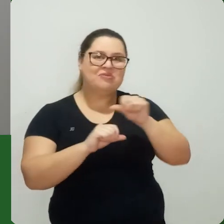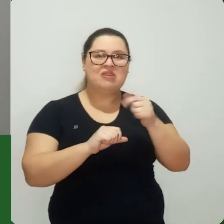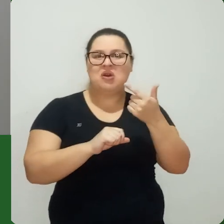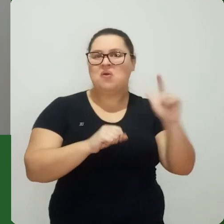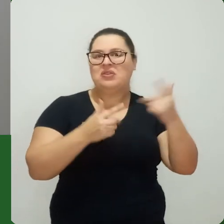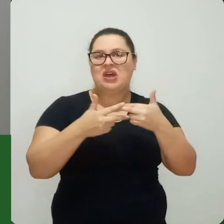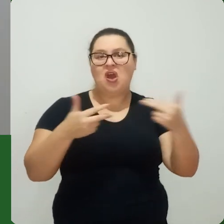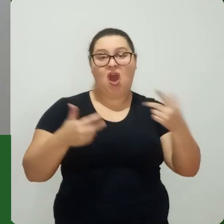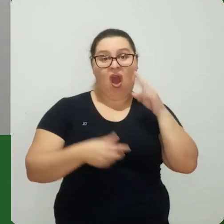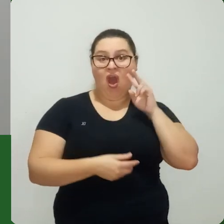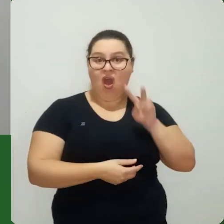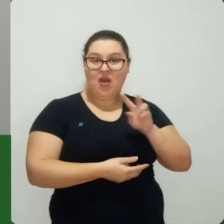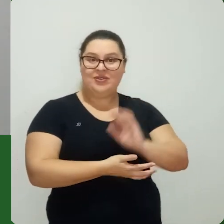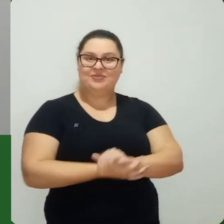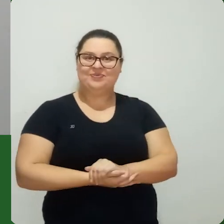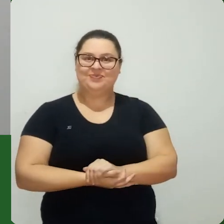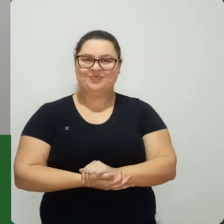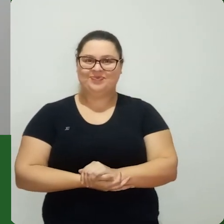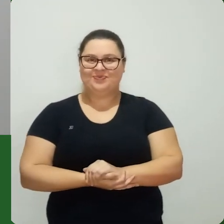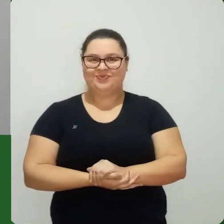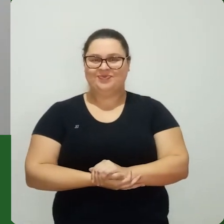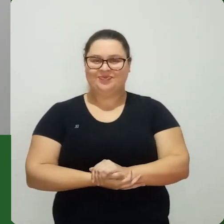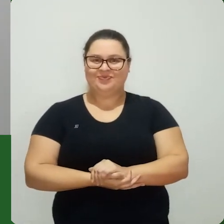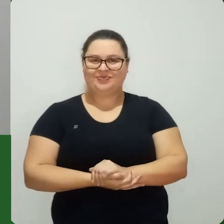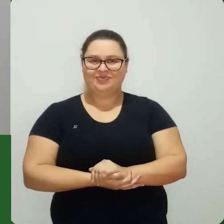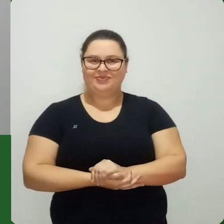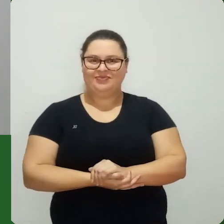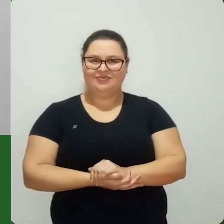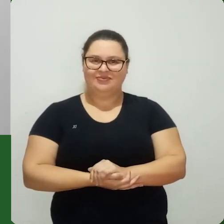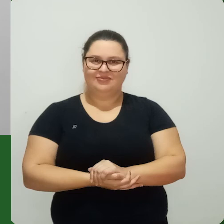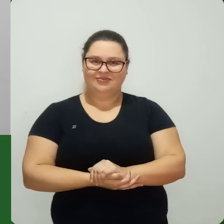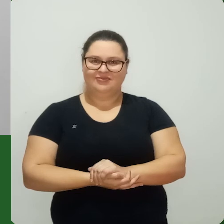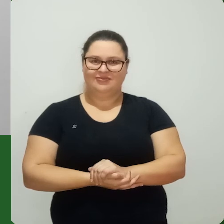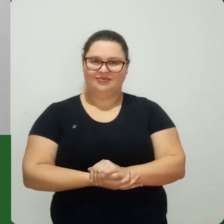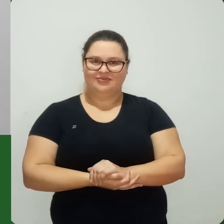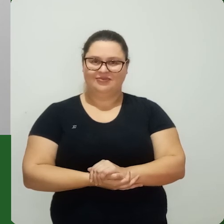pode se transformar em algo mais. Eu vou transformar isso agora.